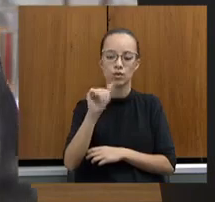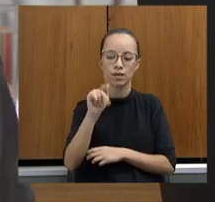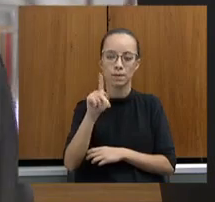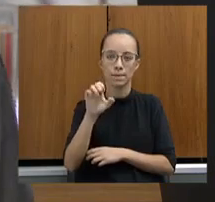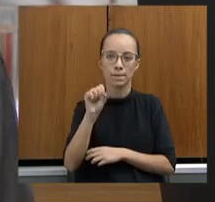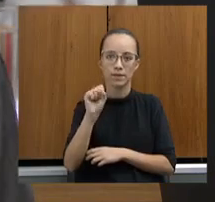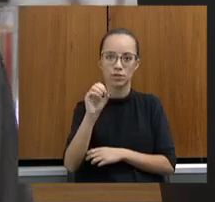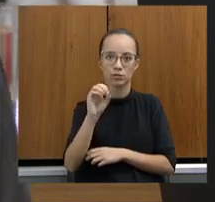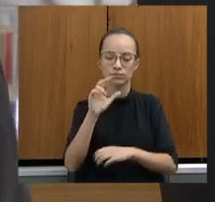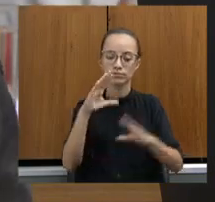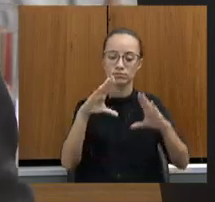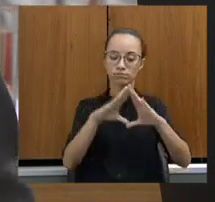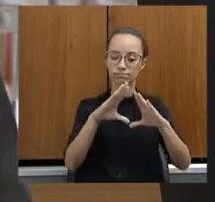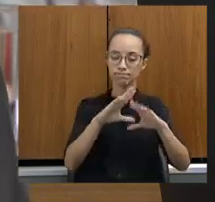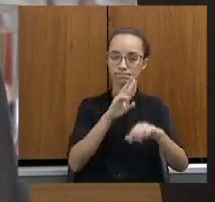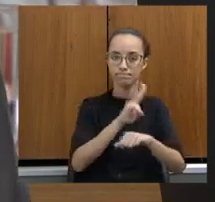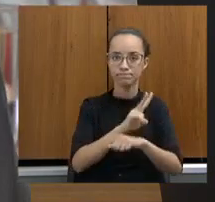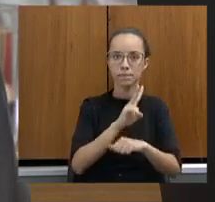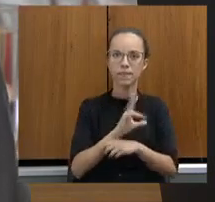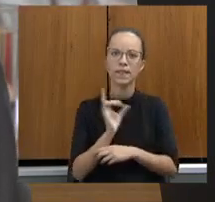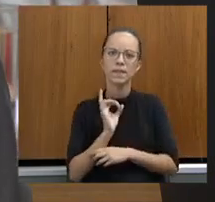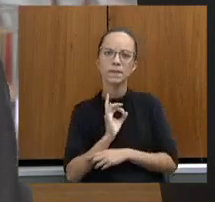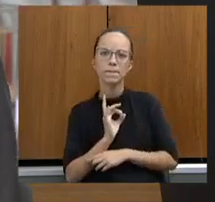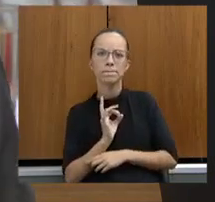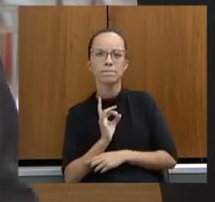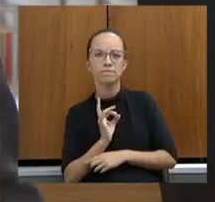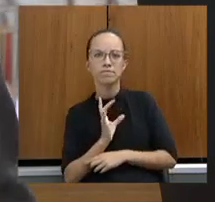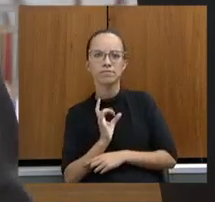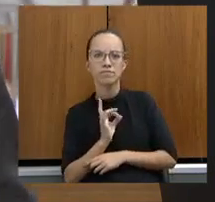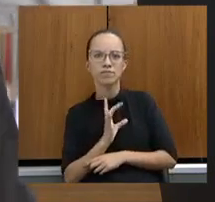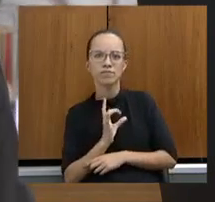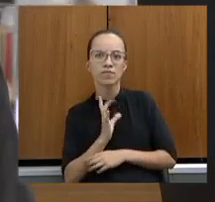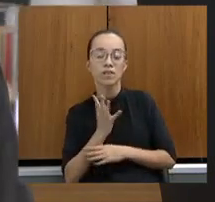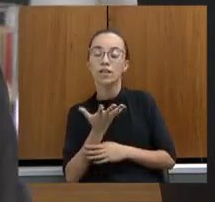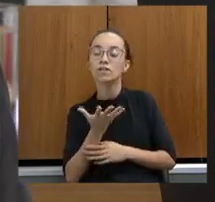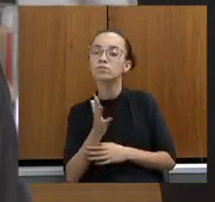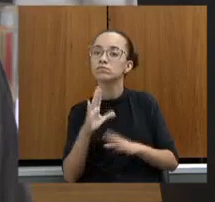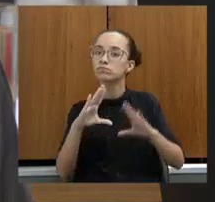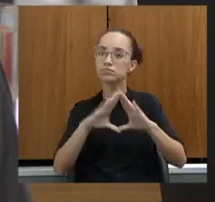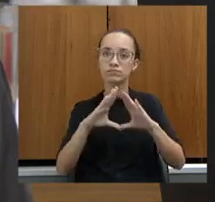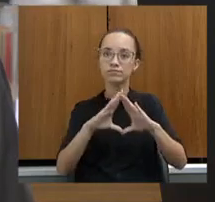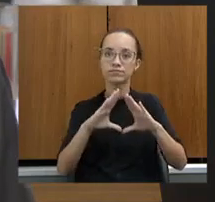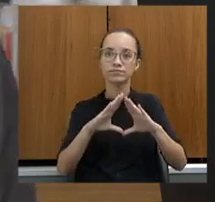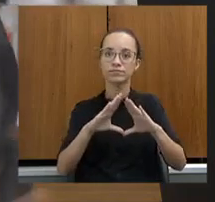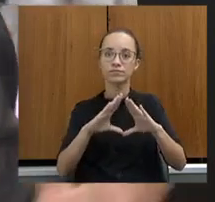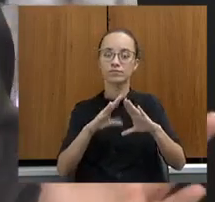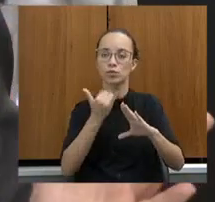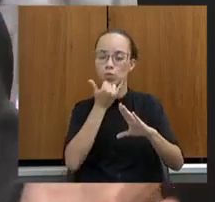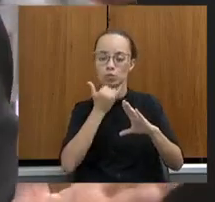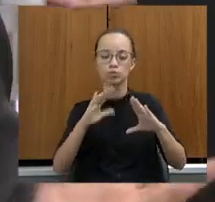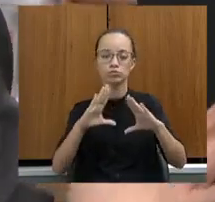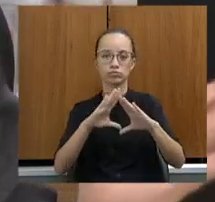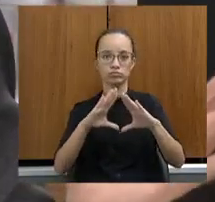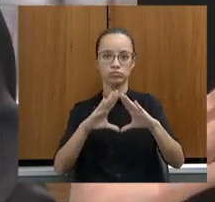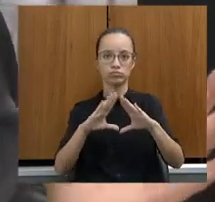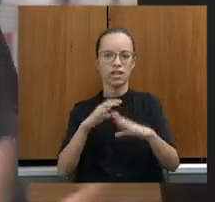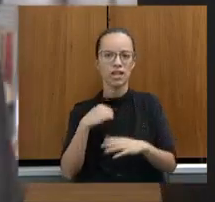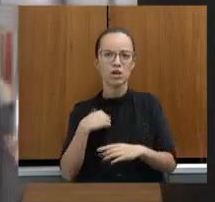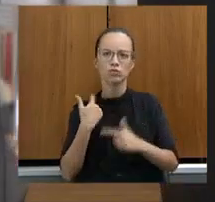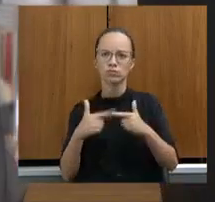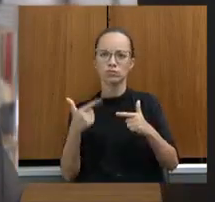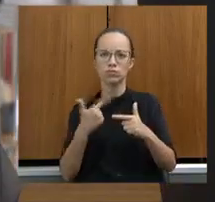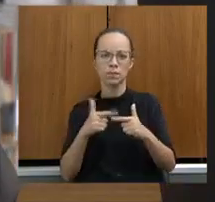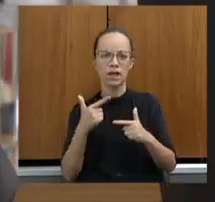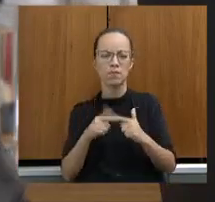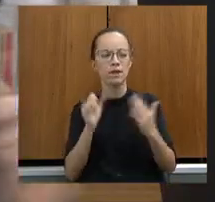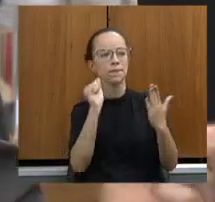que tem uma assembleia fiscaliza que tem medo e positiva melhora muito a sua condição de relação é um texto problema não fique batendo a